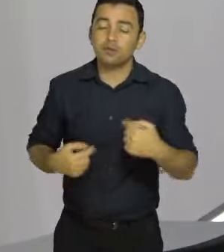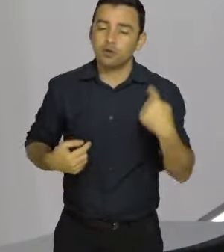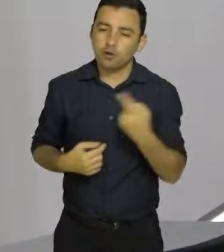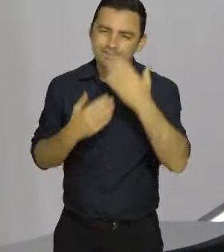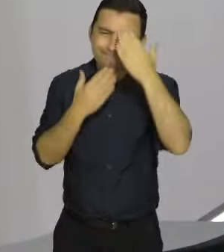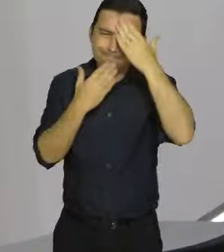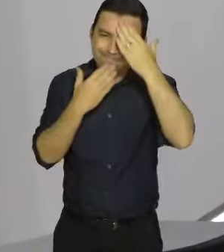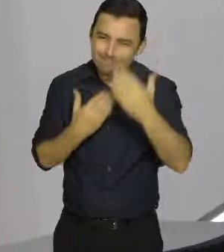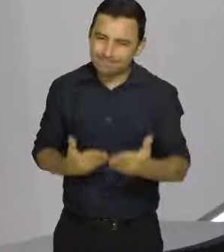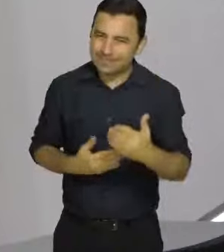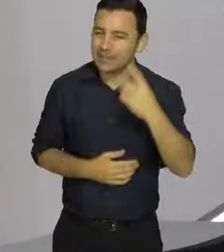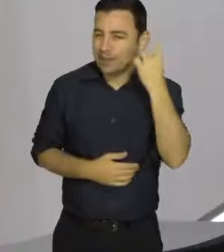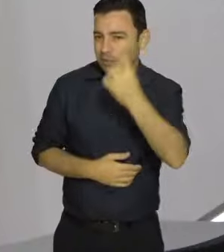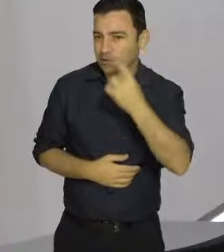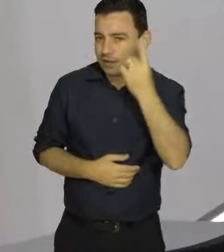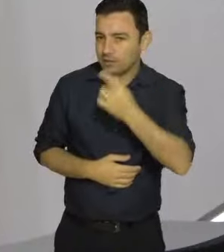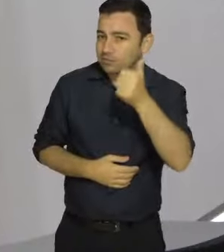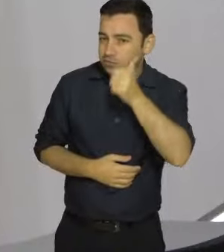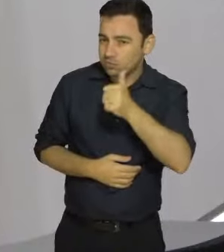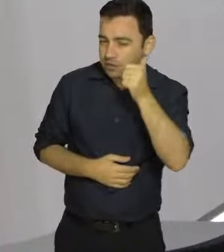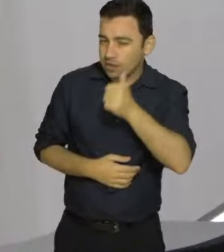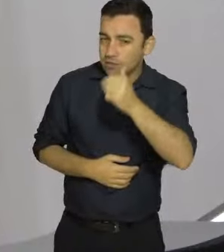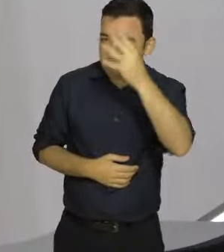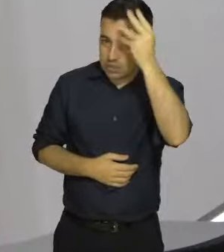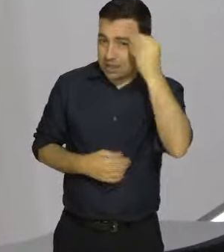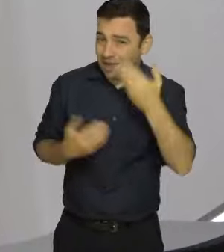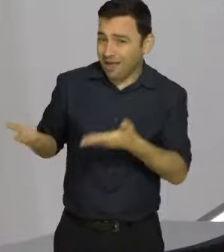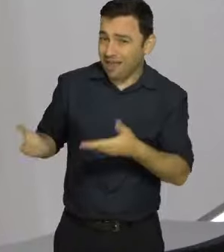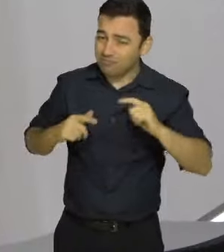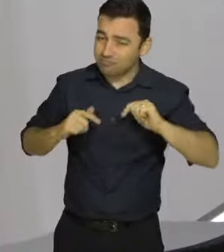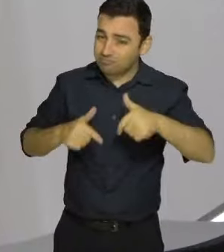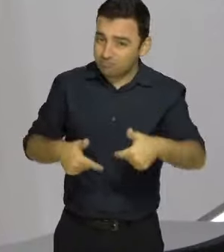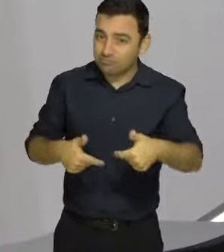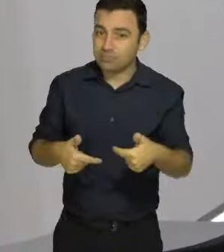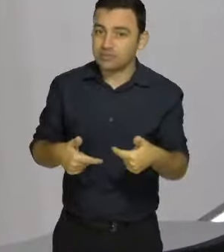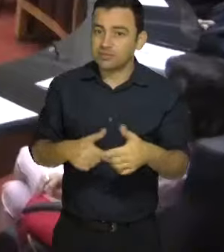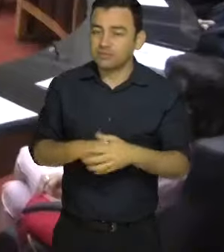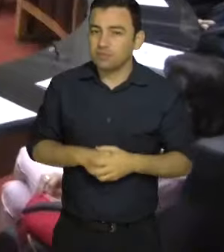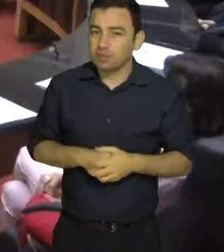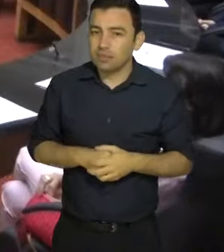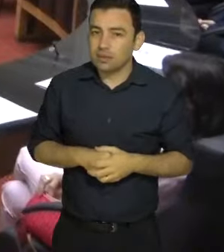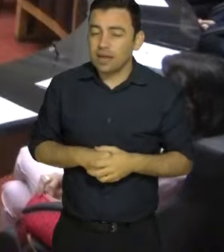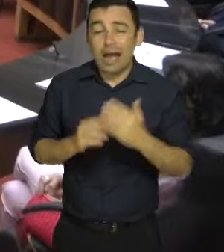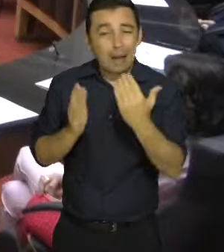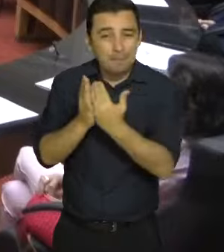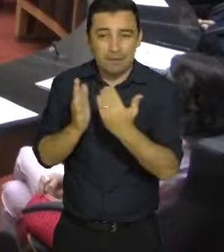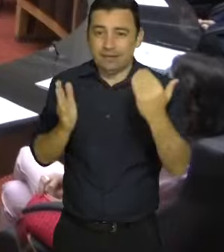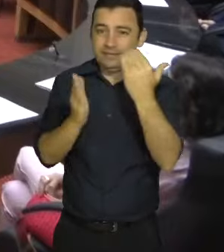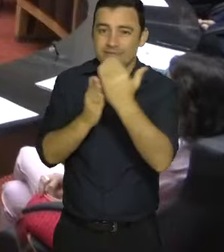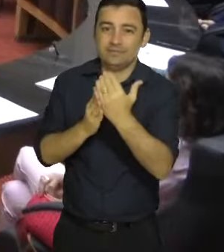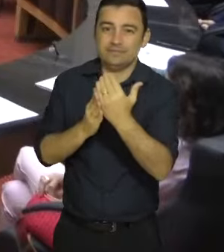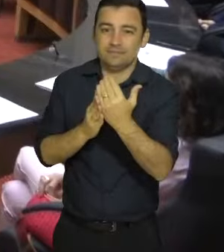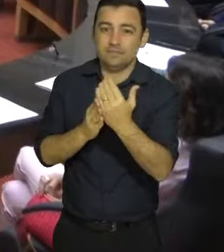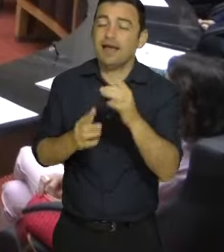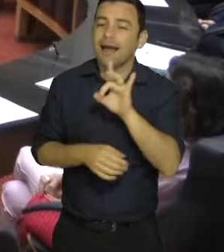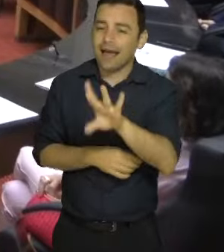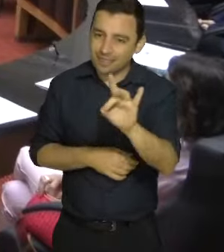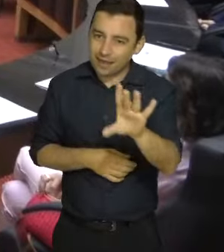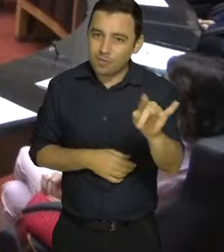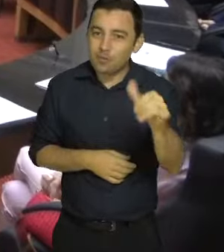Agradecemos à deputada Luciana Carminati por essa iniciativa, mas, sobretudo, a cada uma